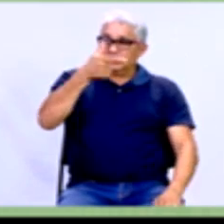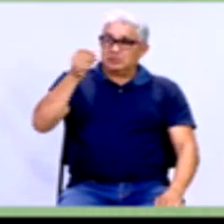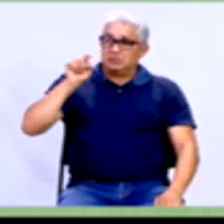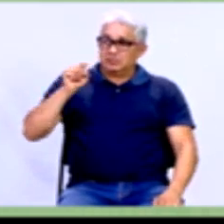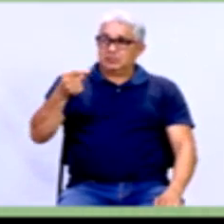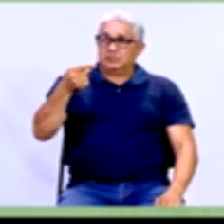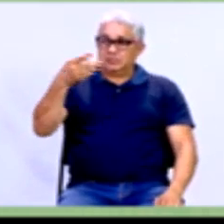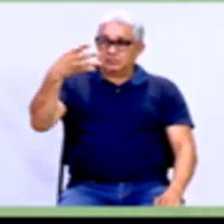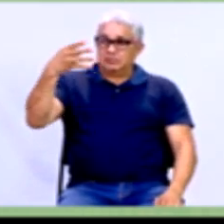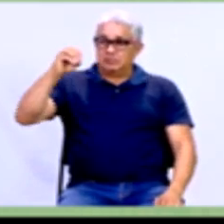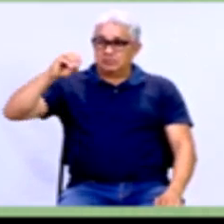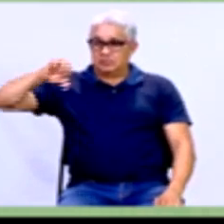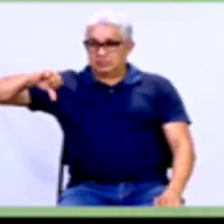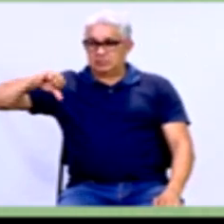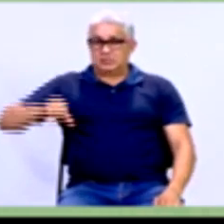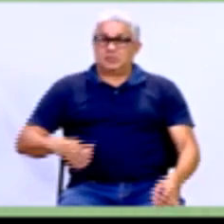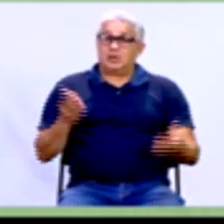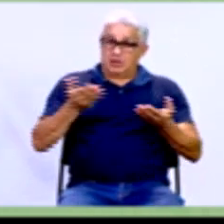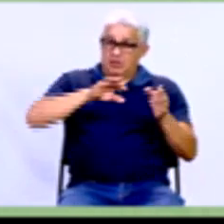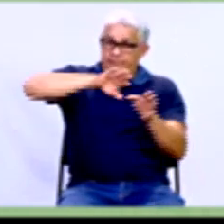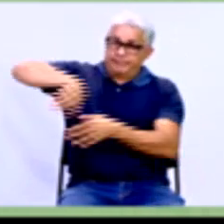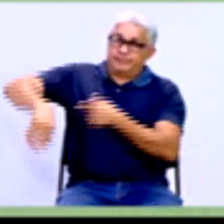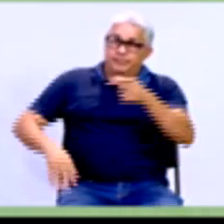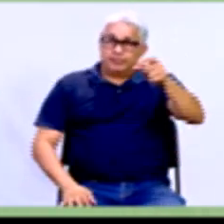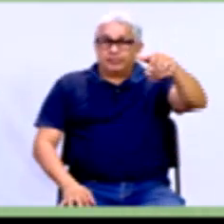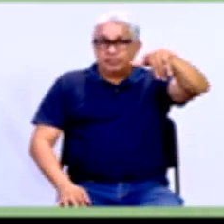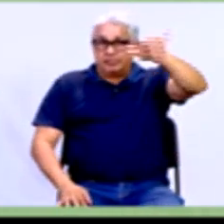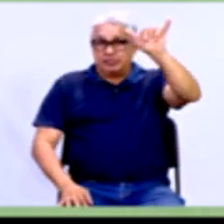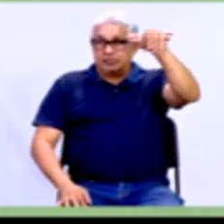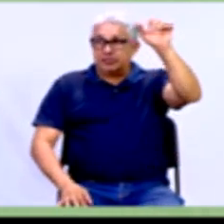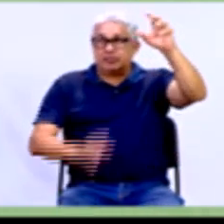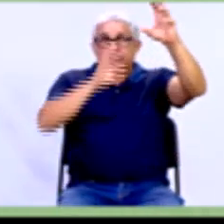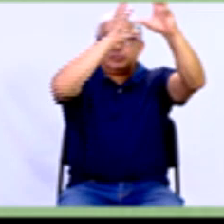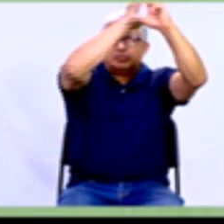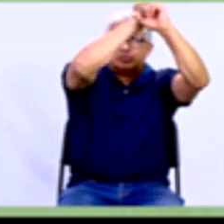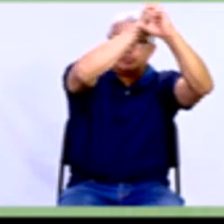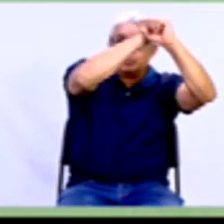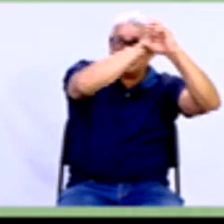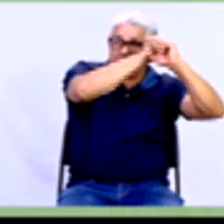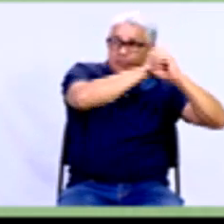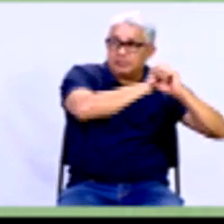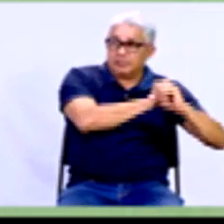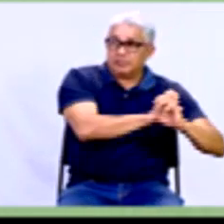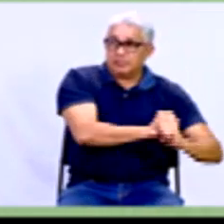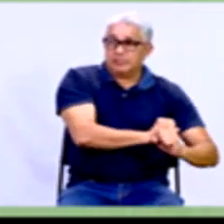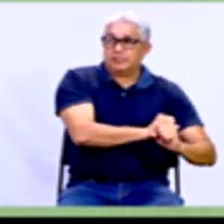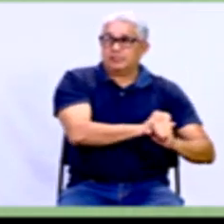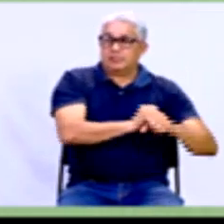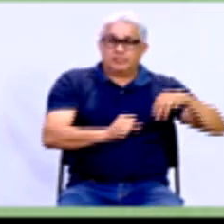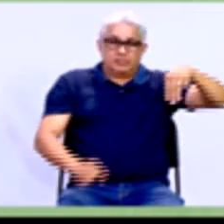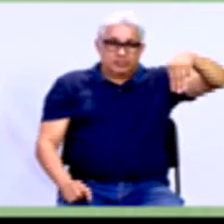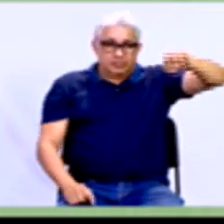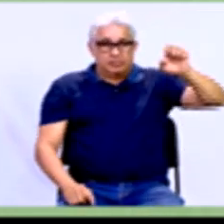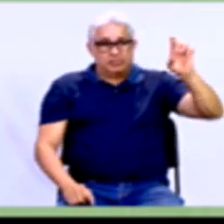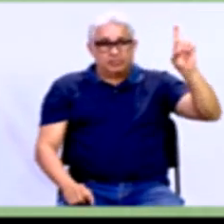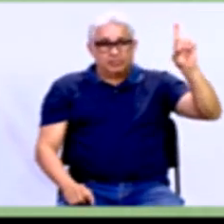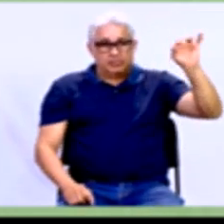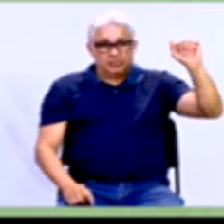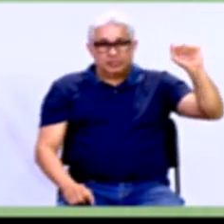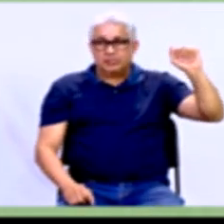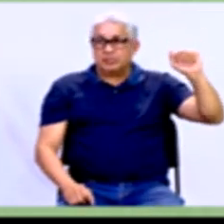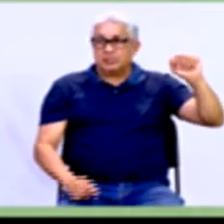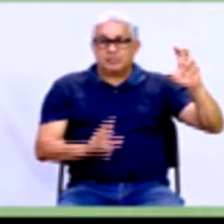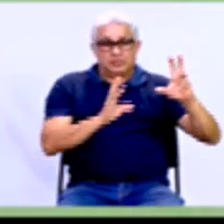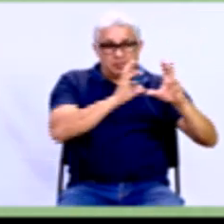Vamos para o Y agora. Total de Y, só somar os valores aqui. Média de Y, pegar esse